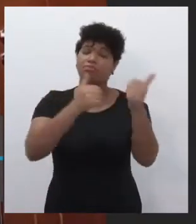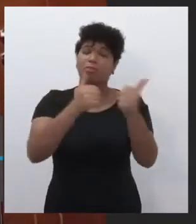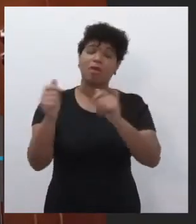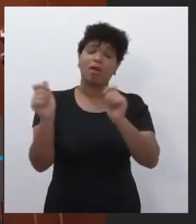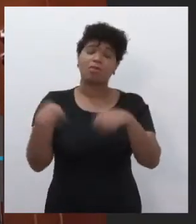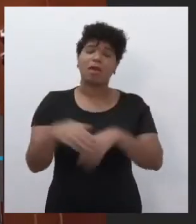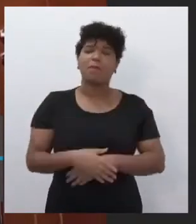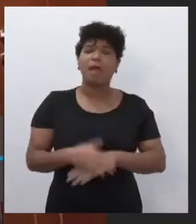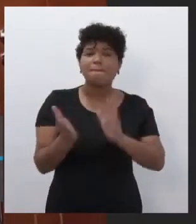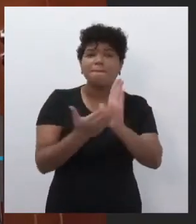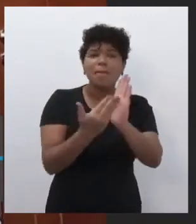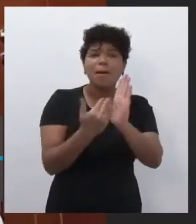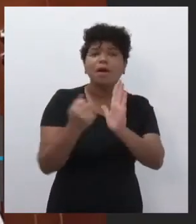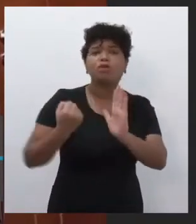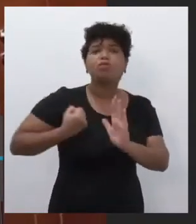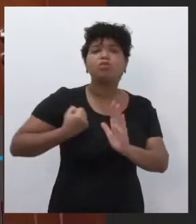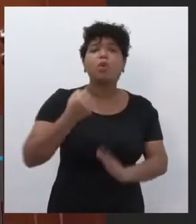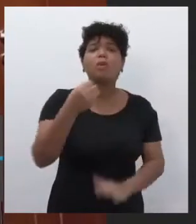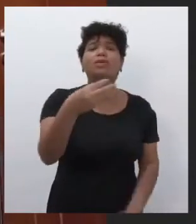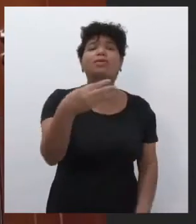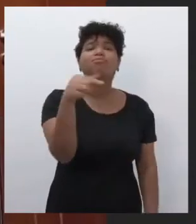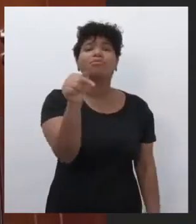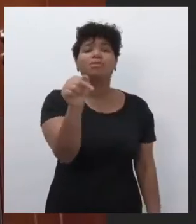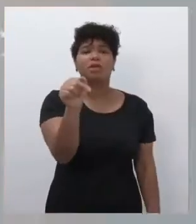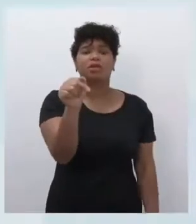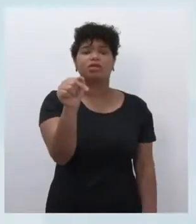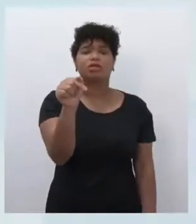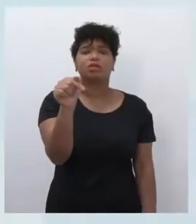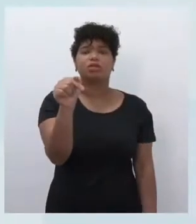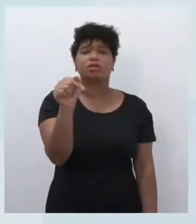página 37. Pode colocar o outro slide enquanto estou falando?